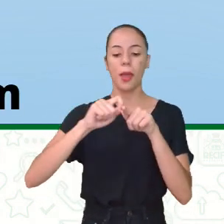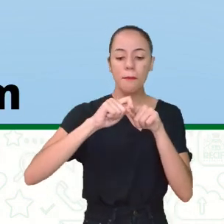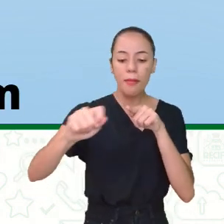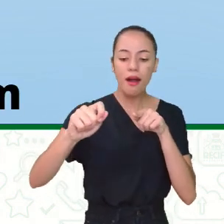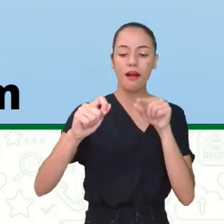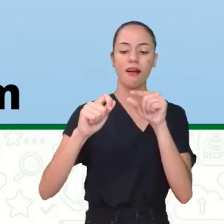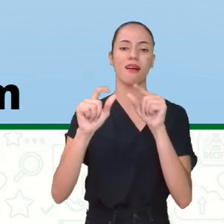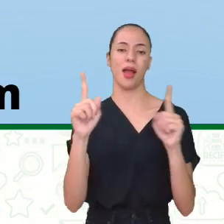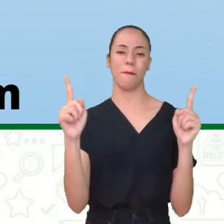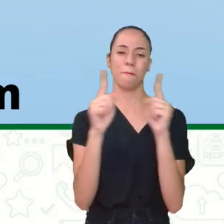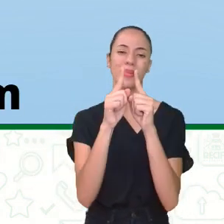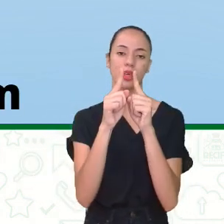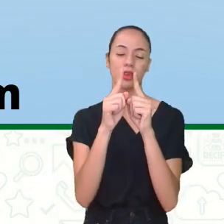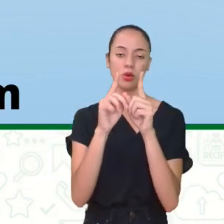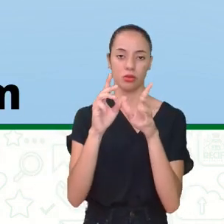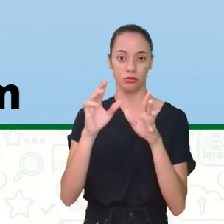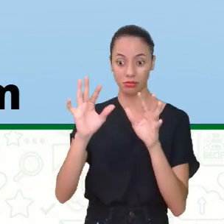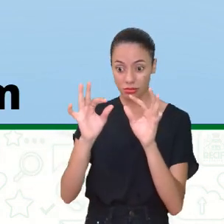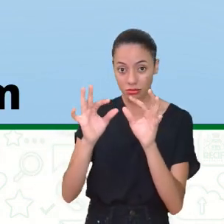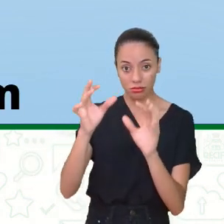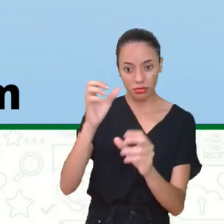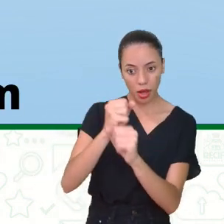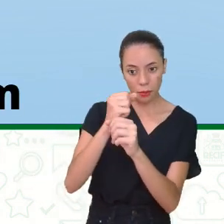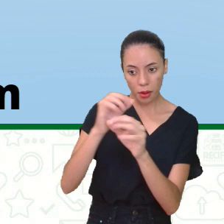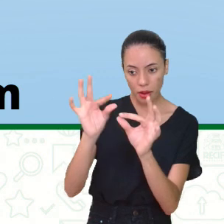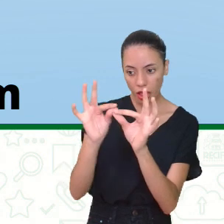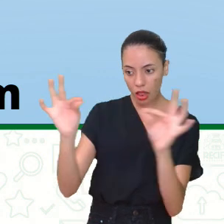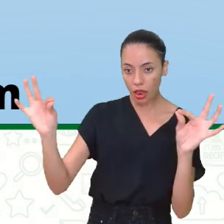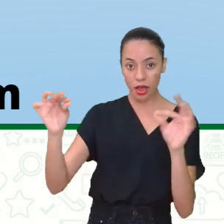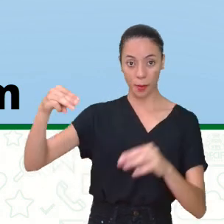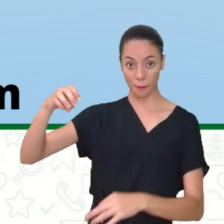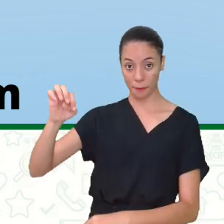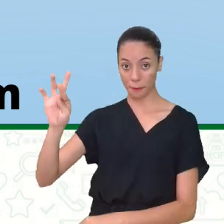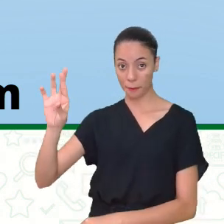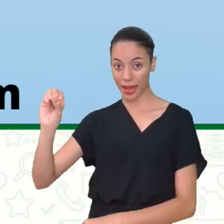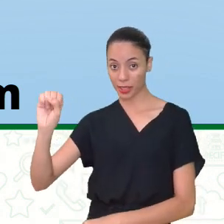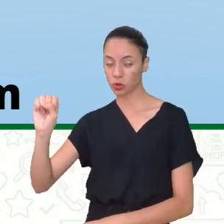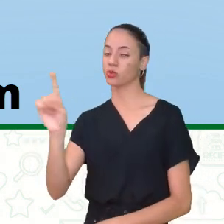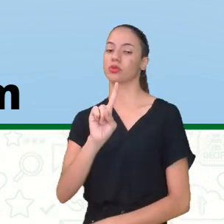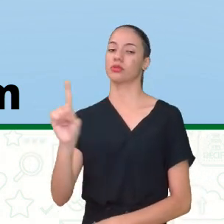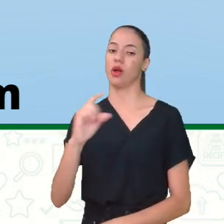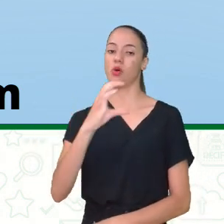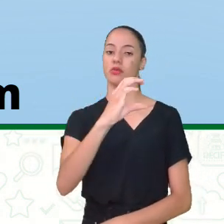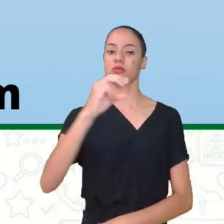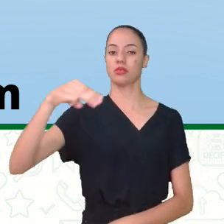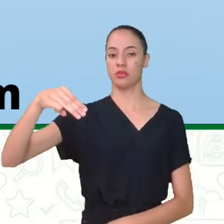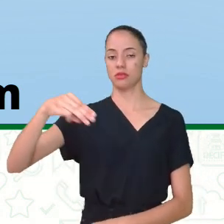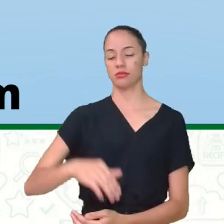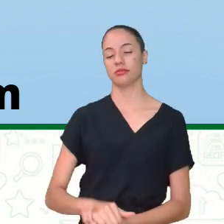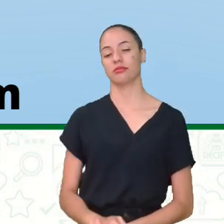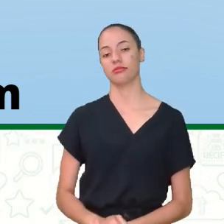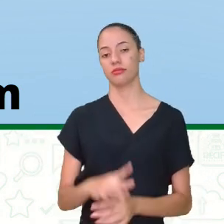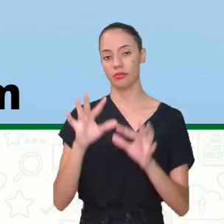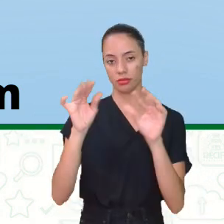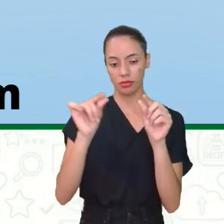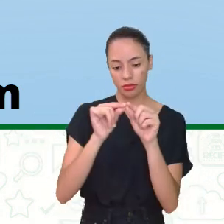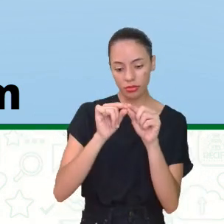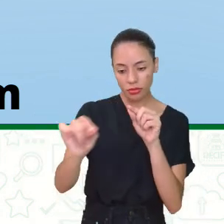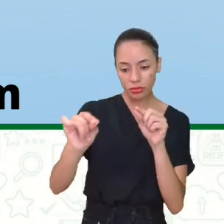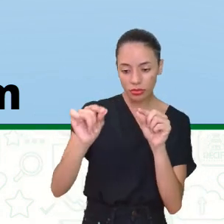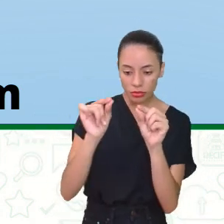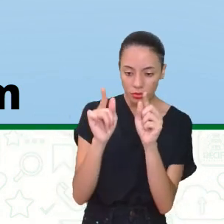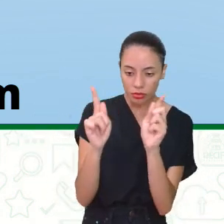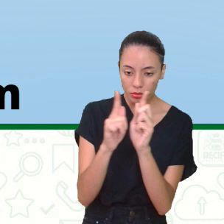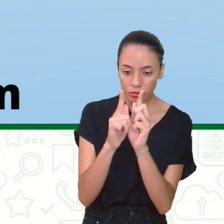pode medir ele em metro, porque ele só tem centímetros, certo? Então, a medida desse palito